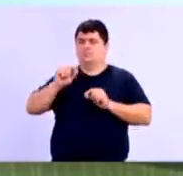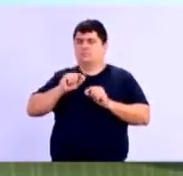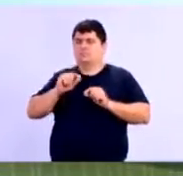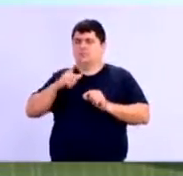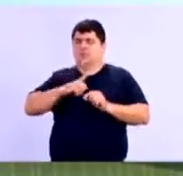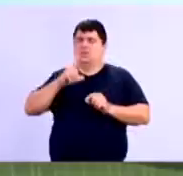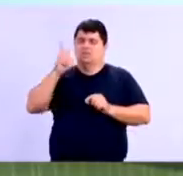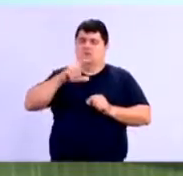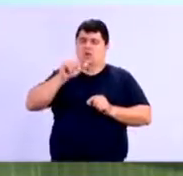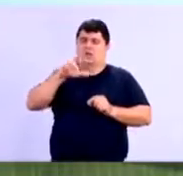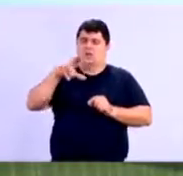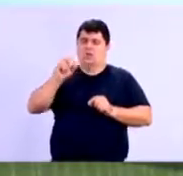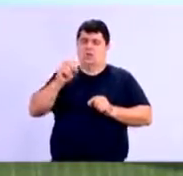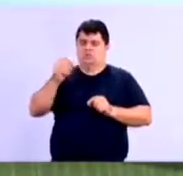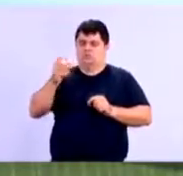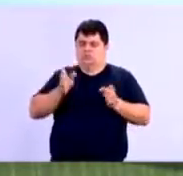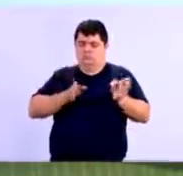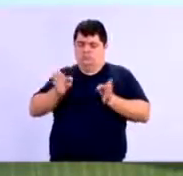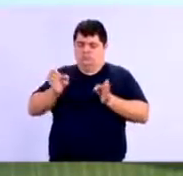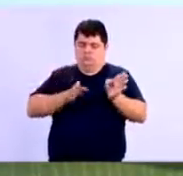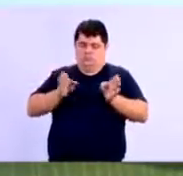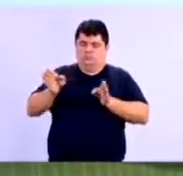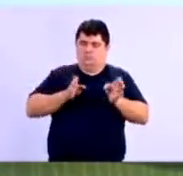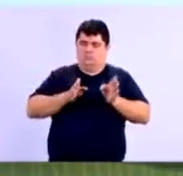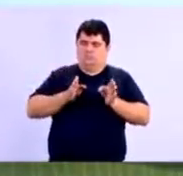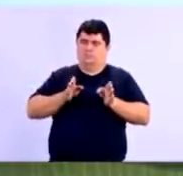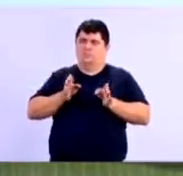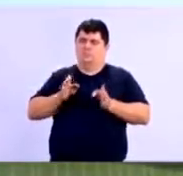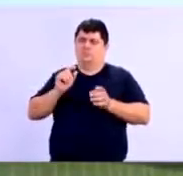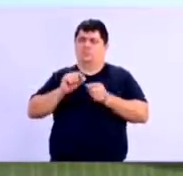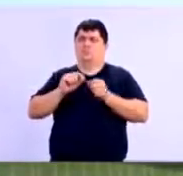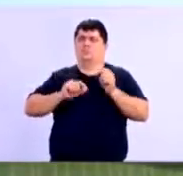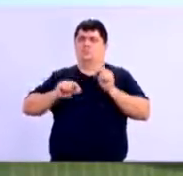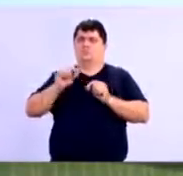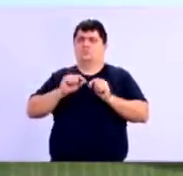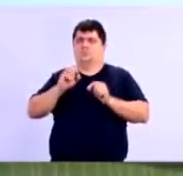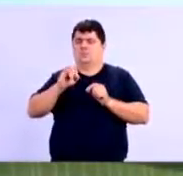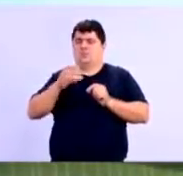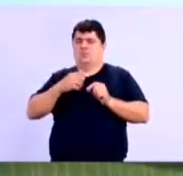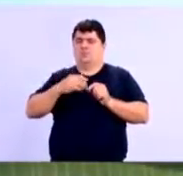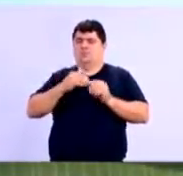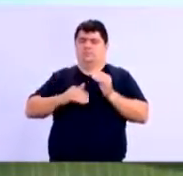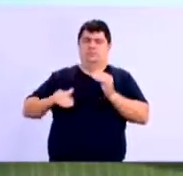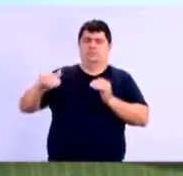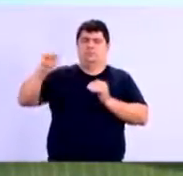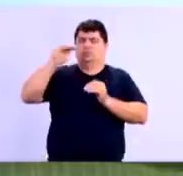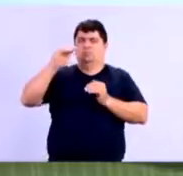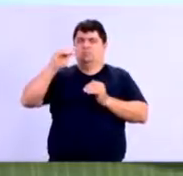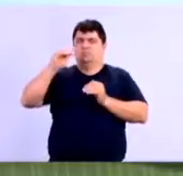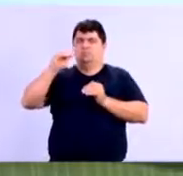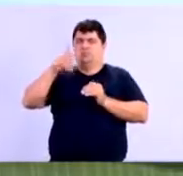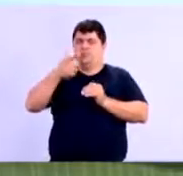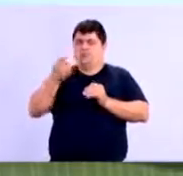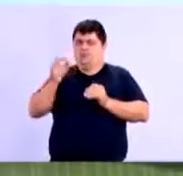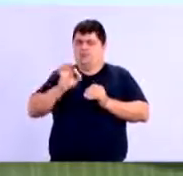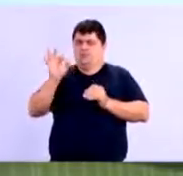ter lucro das duas formas. Então, assim, nessa empresa, o que eu tenho que fazer? Se eu aumentar o meu lucro para 20%,